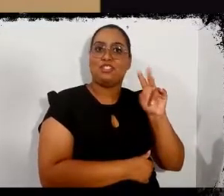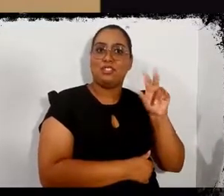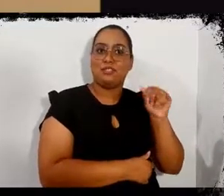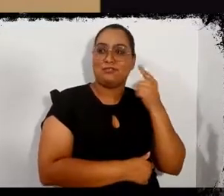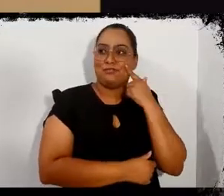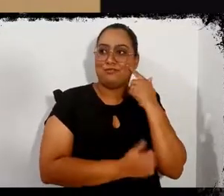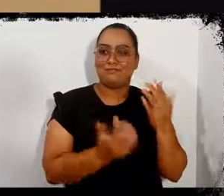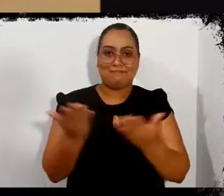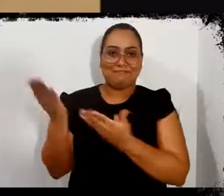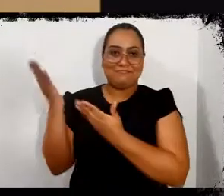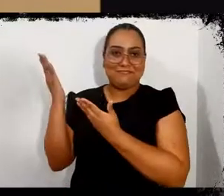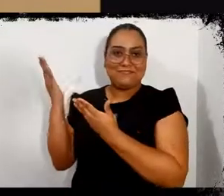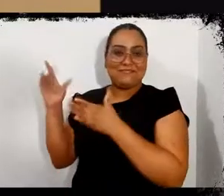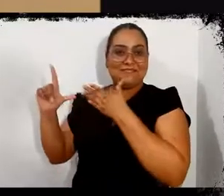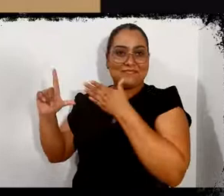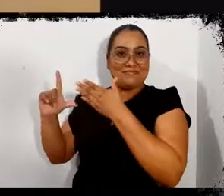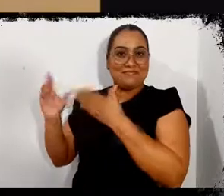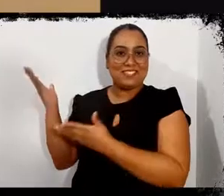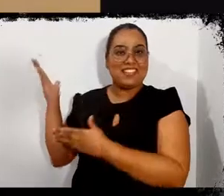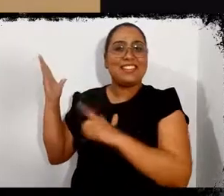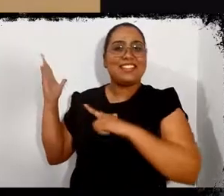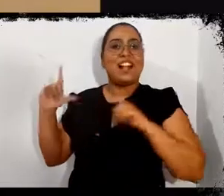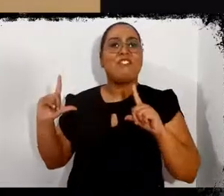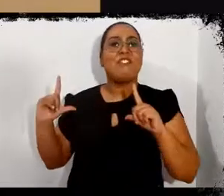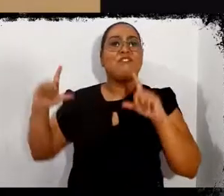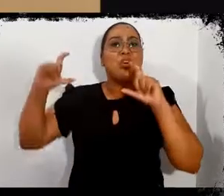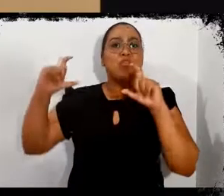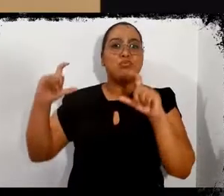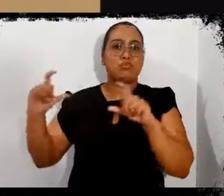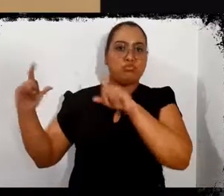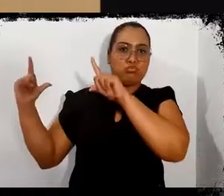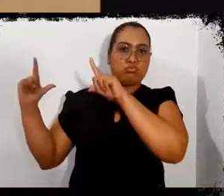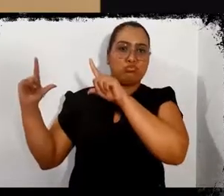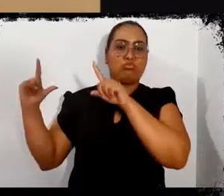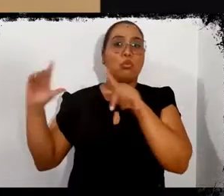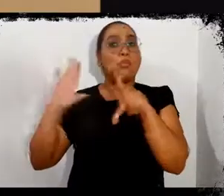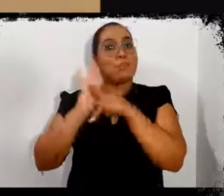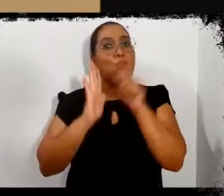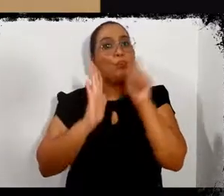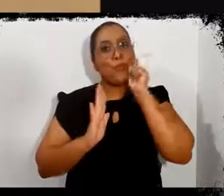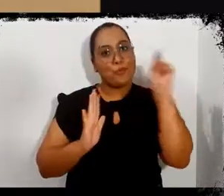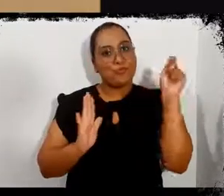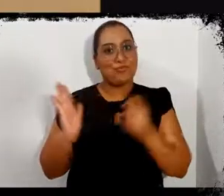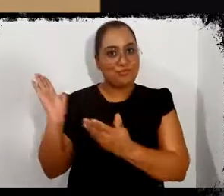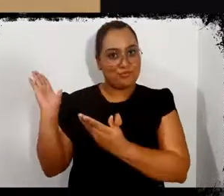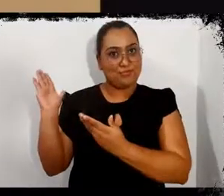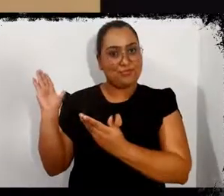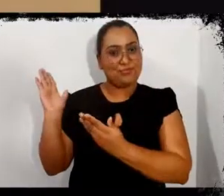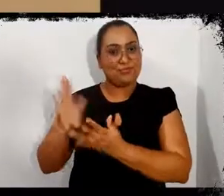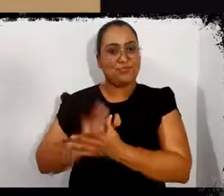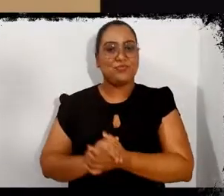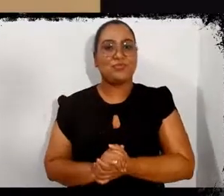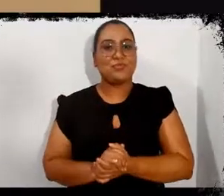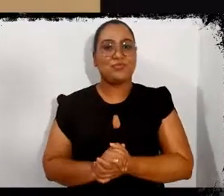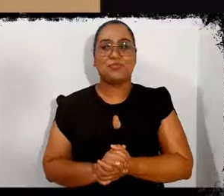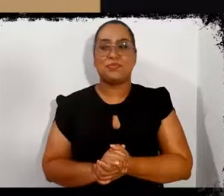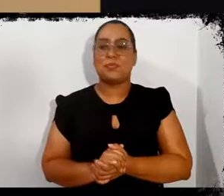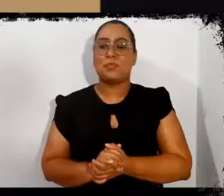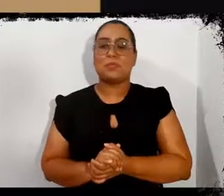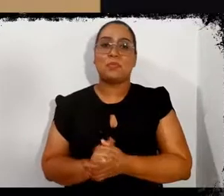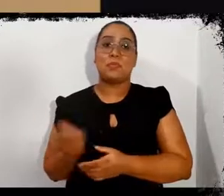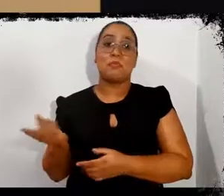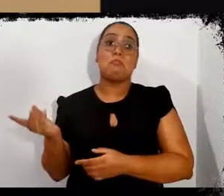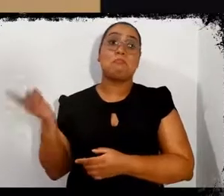nessa capa uma casinha de Baba Yaga, uma personagem que aparece em vários contos